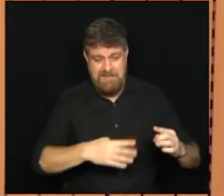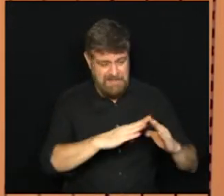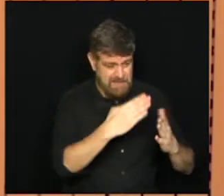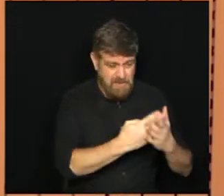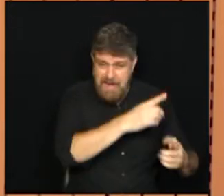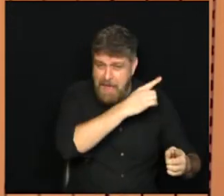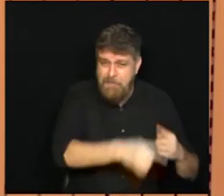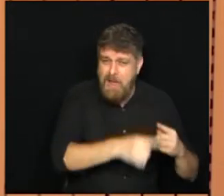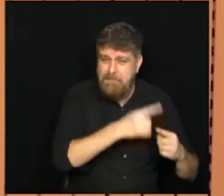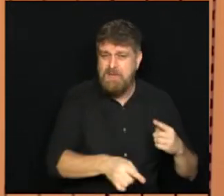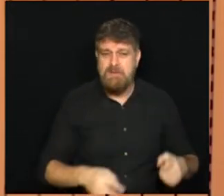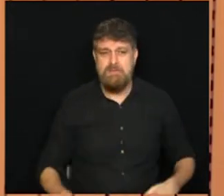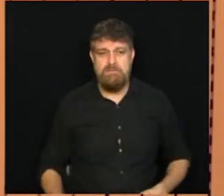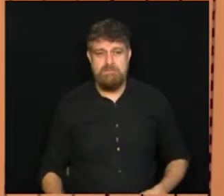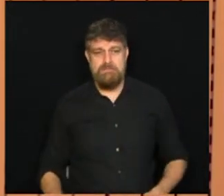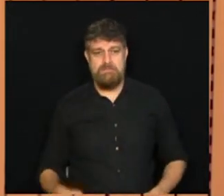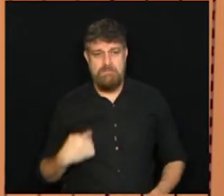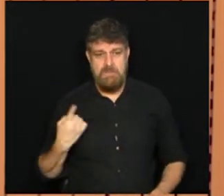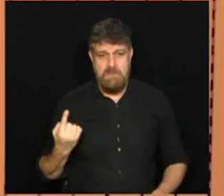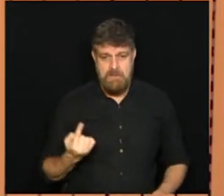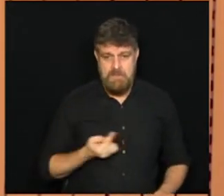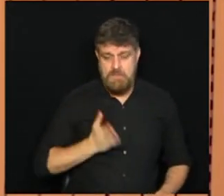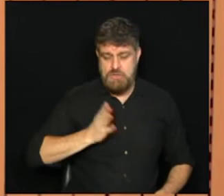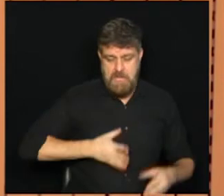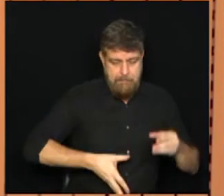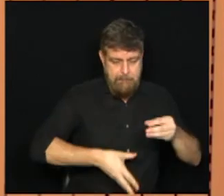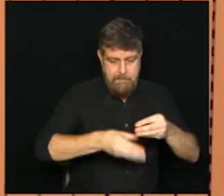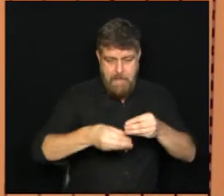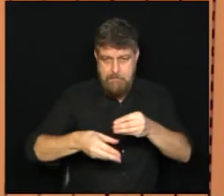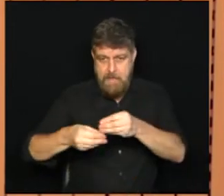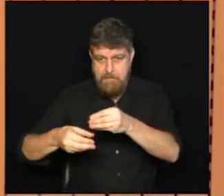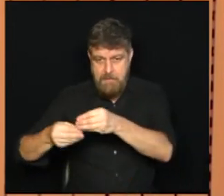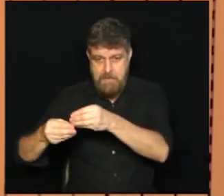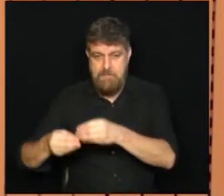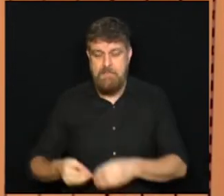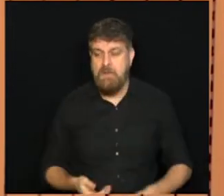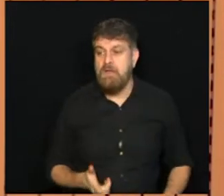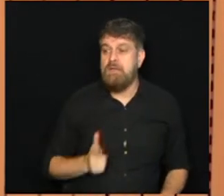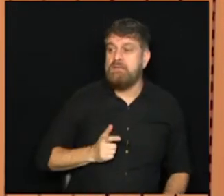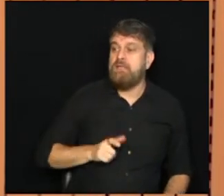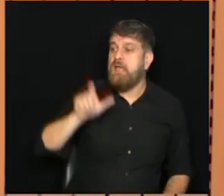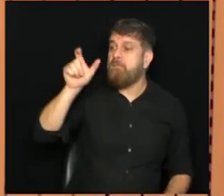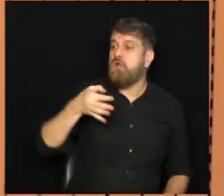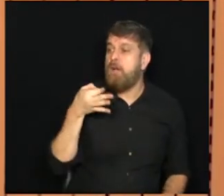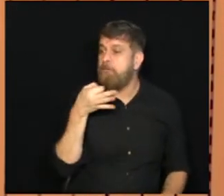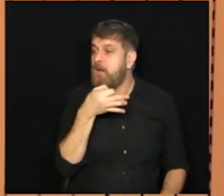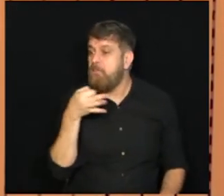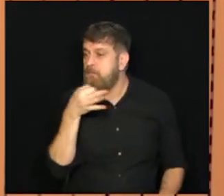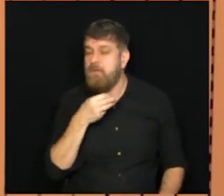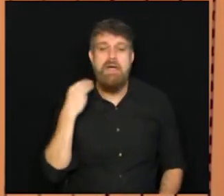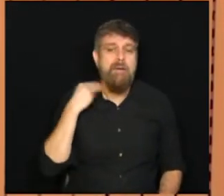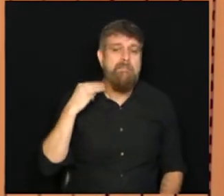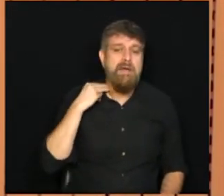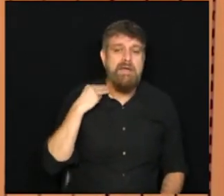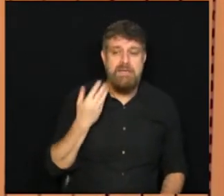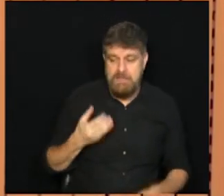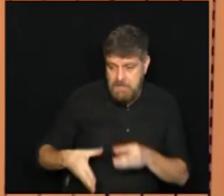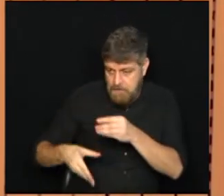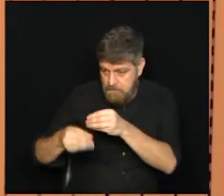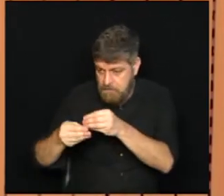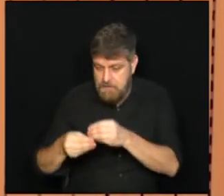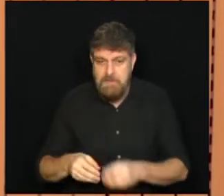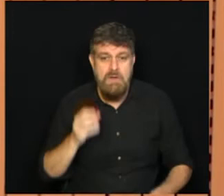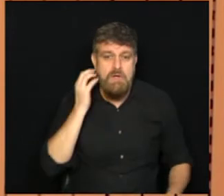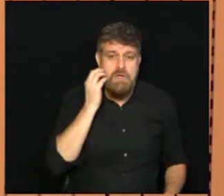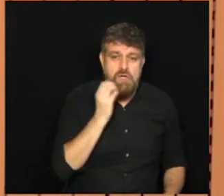gente ir para os encerramentos aqui, né, se alguém quiser falar mais alguma coisa, a vereadora Mariana Conte, o doutor